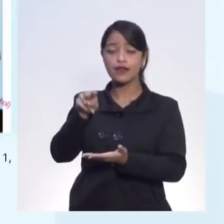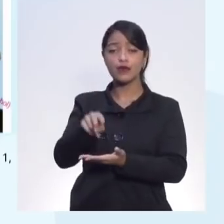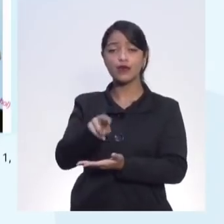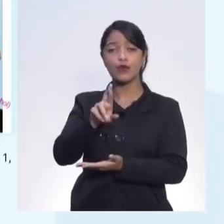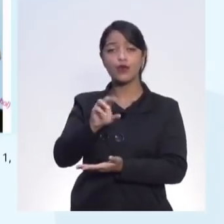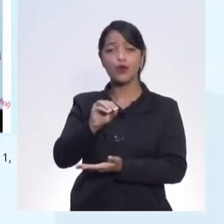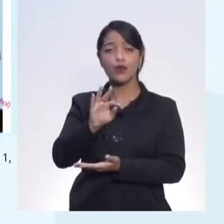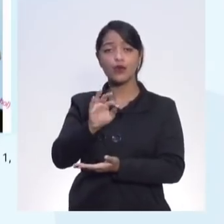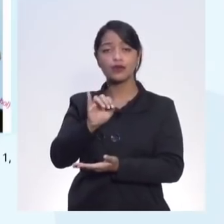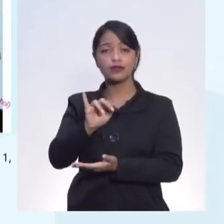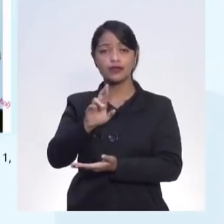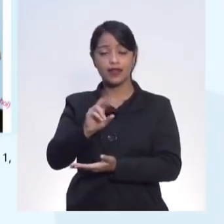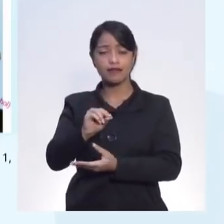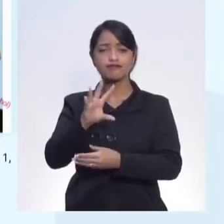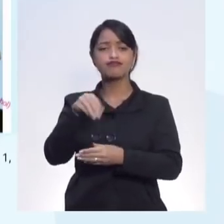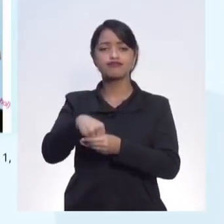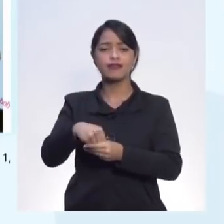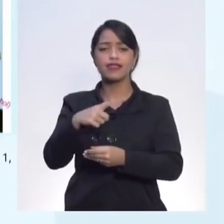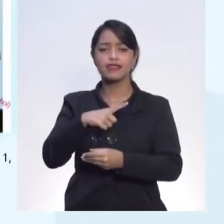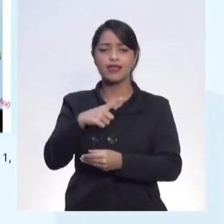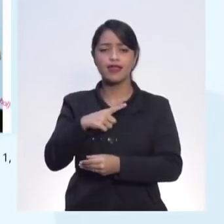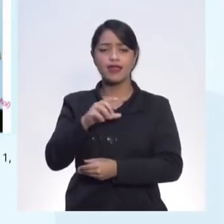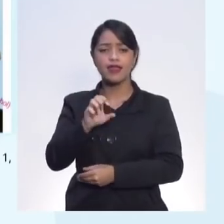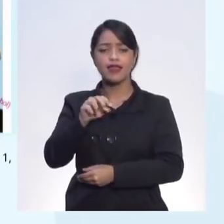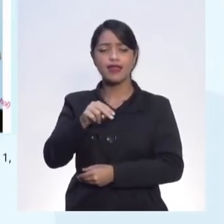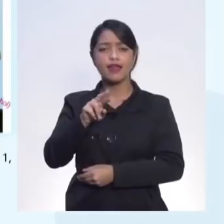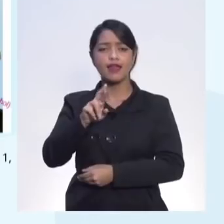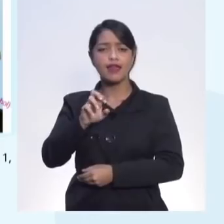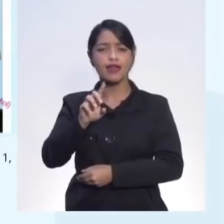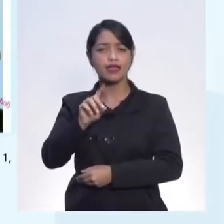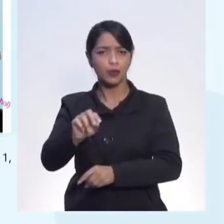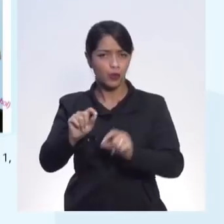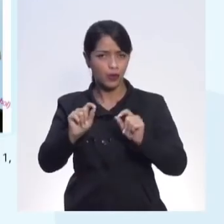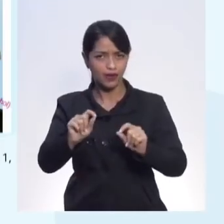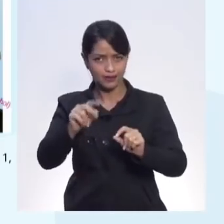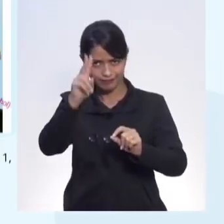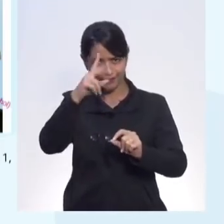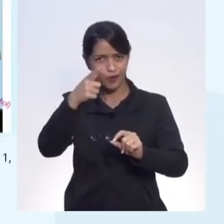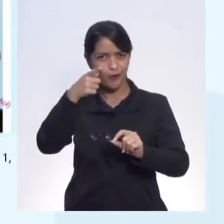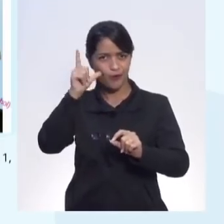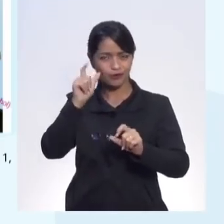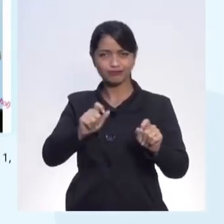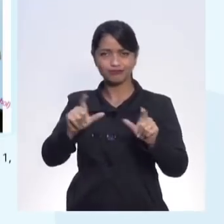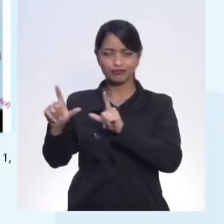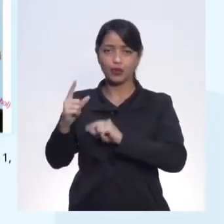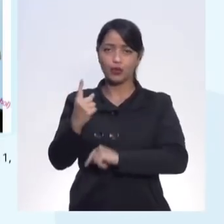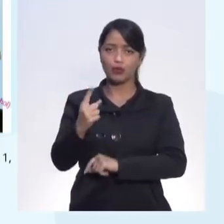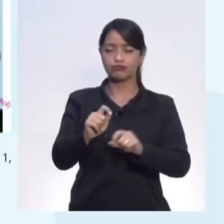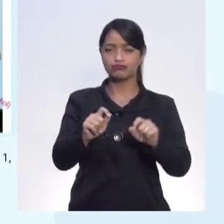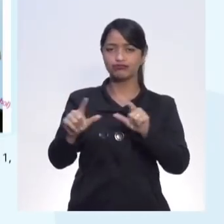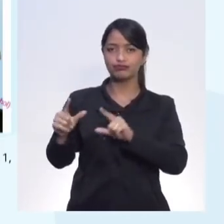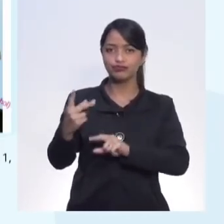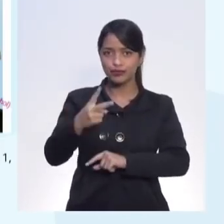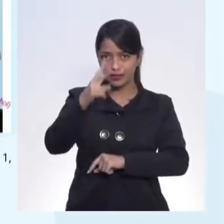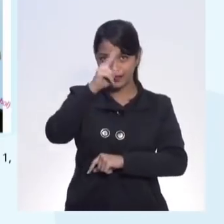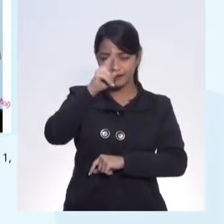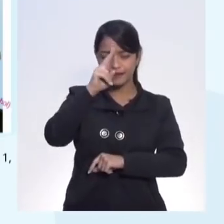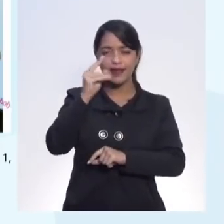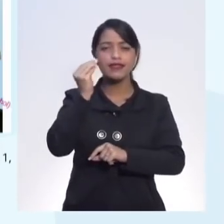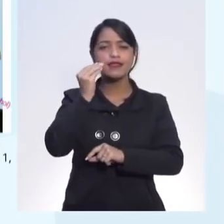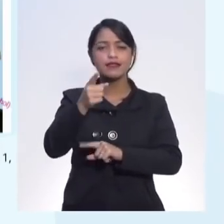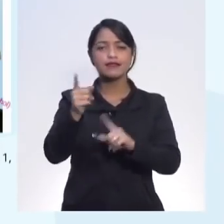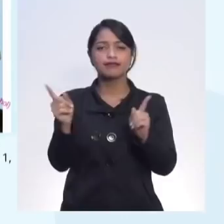se lembram que nós vimos ontem? Lá, cena 1 e cena 2. Tenta resumir para a Pro com